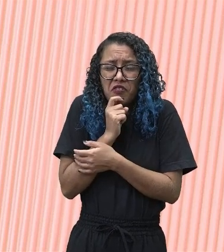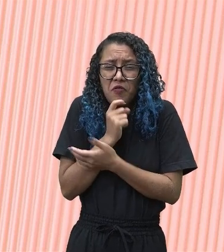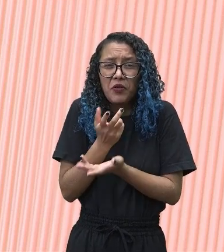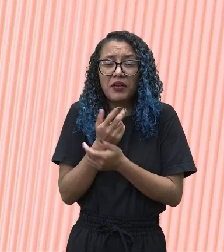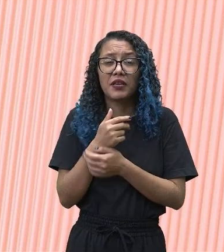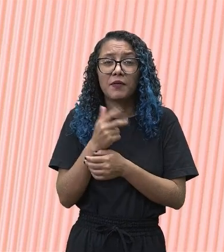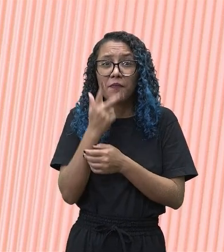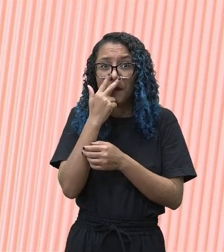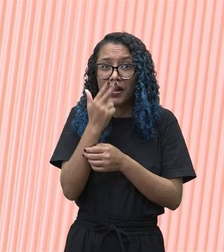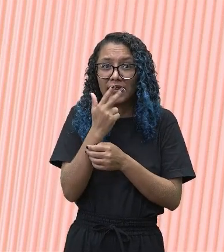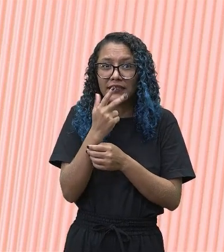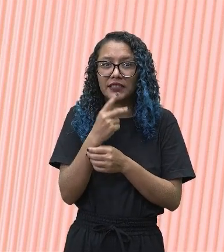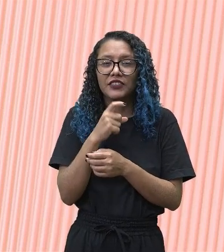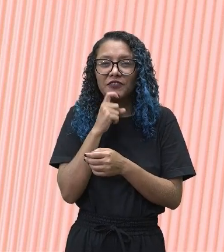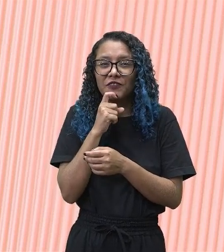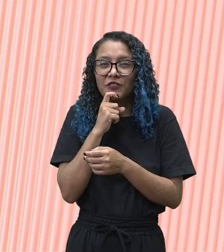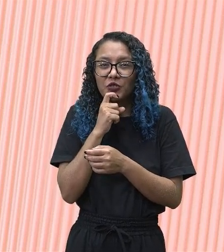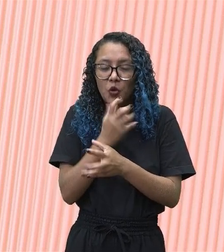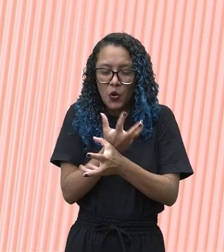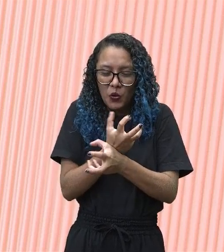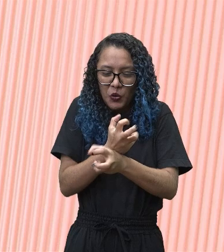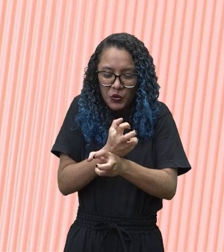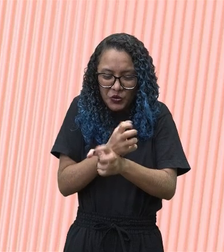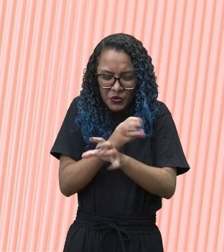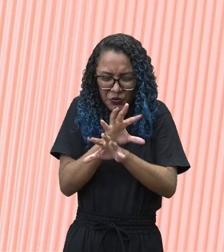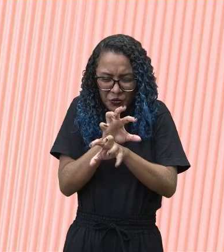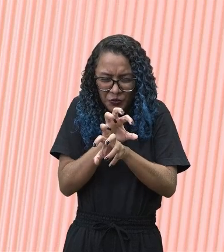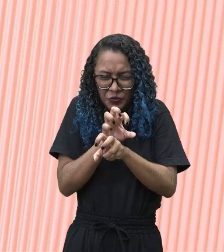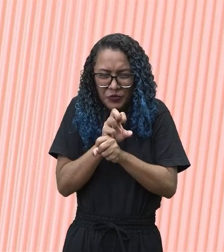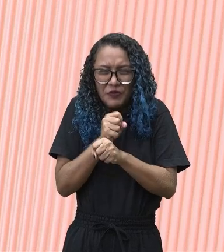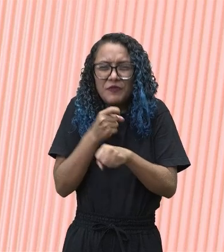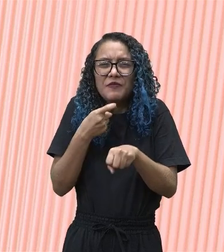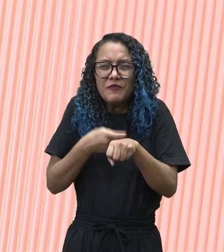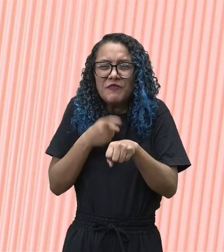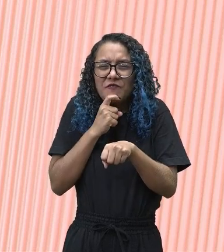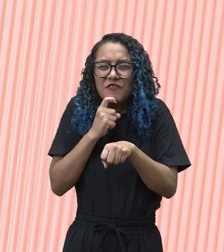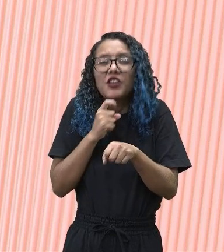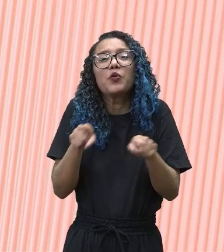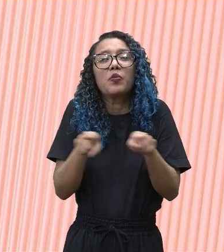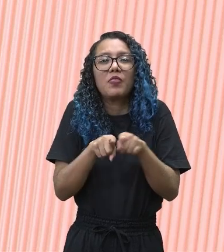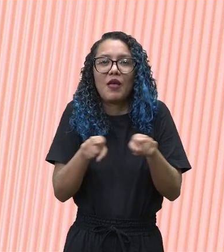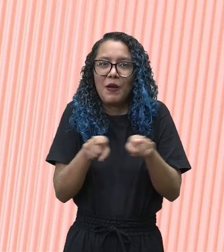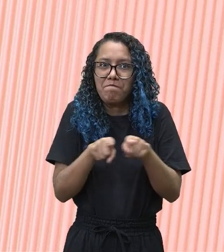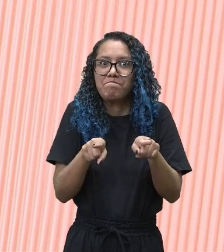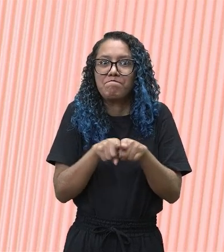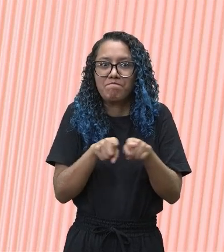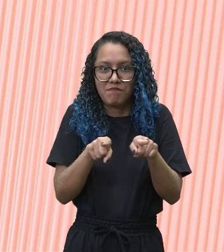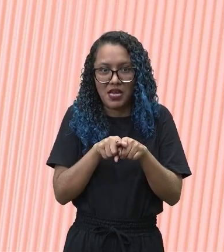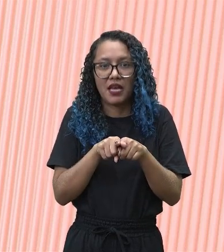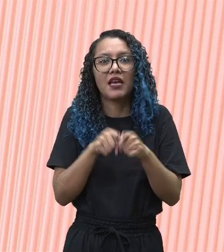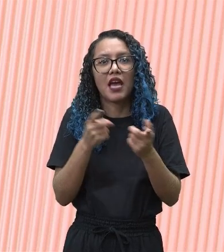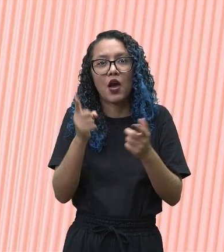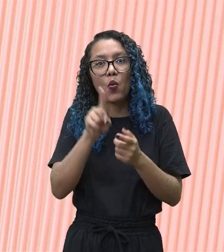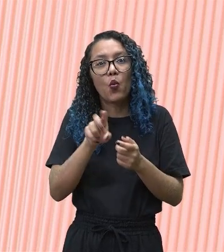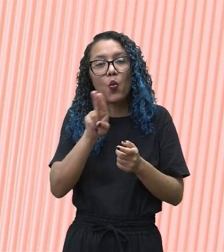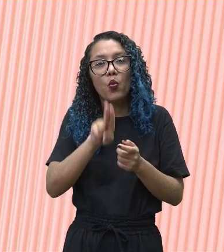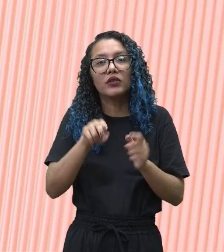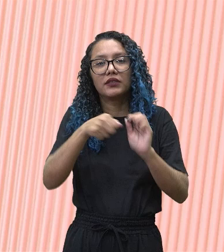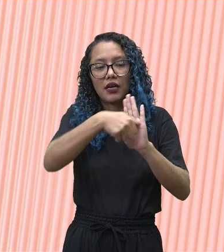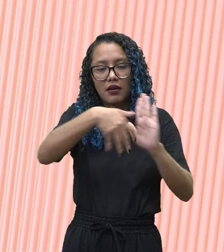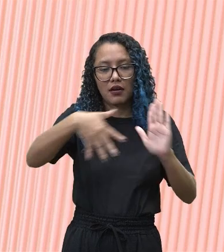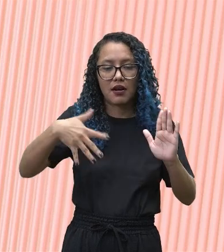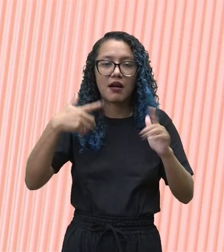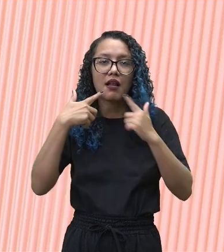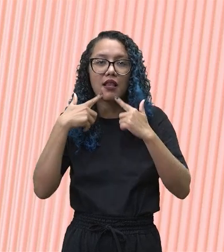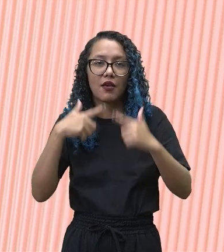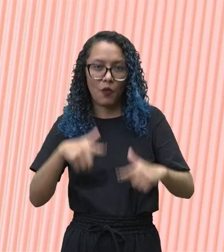seja, que gela até os ossos. Então, a gente está utilizando aí uma figura de linguagem. Vocês sabem que